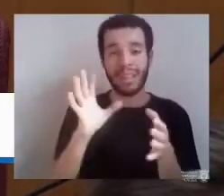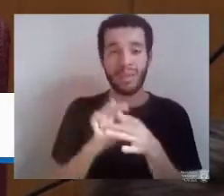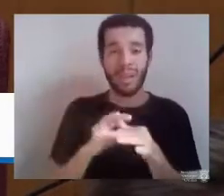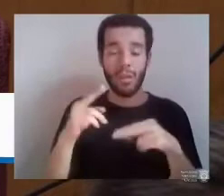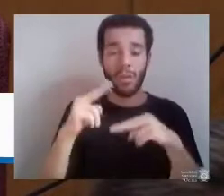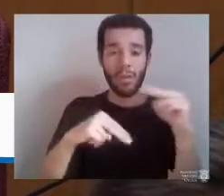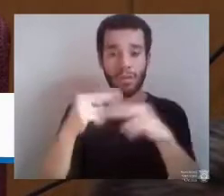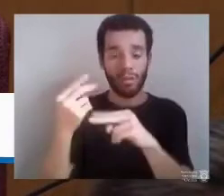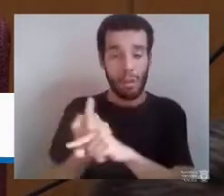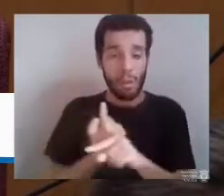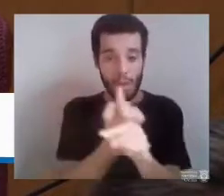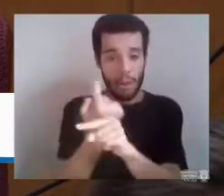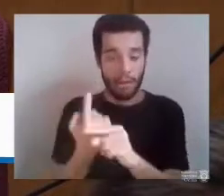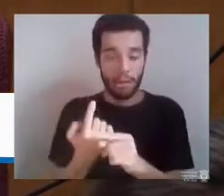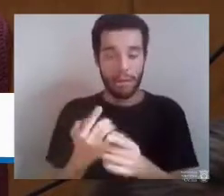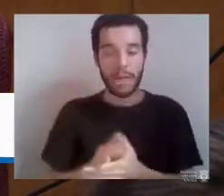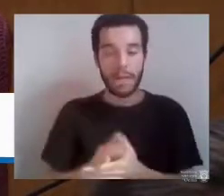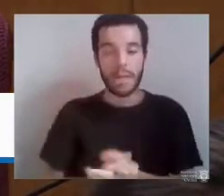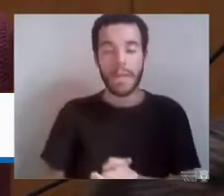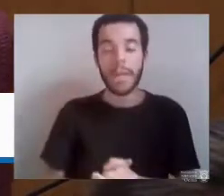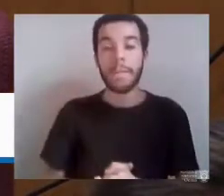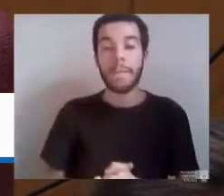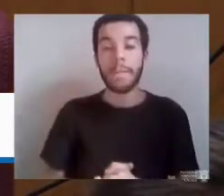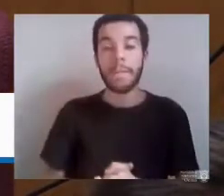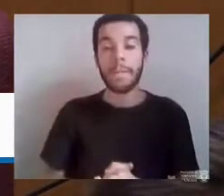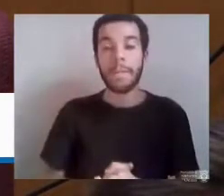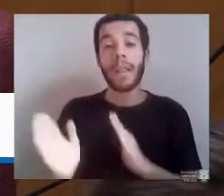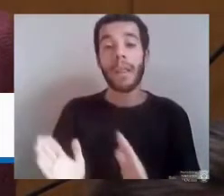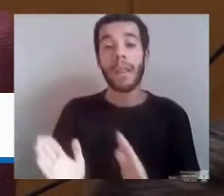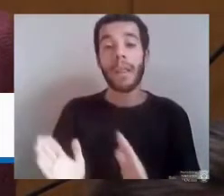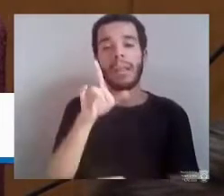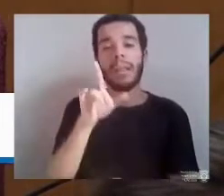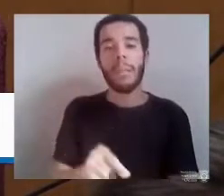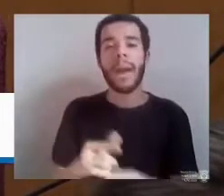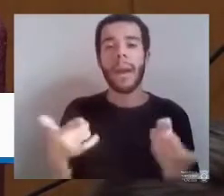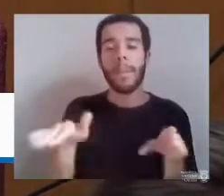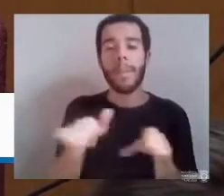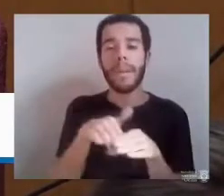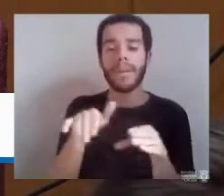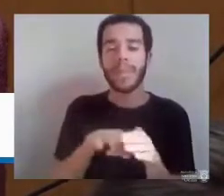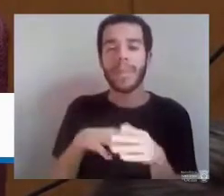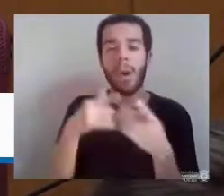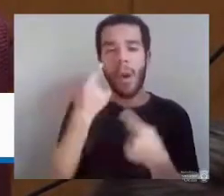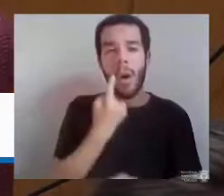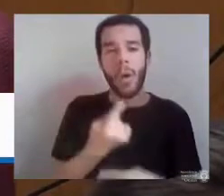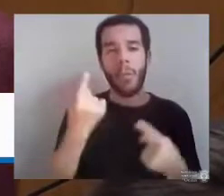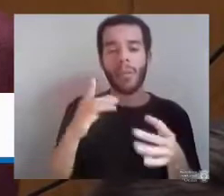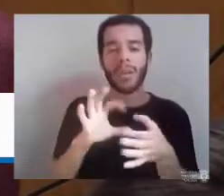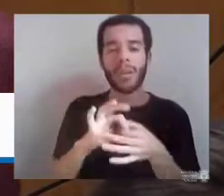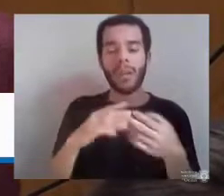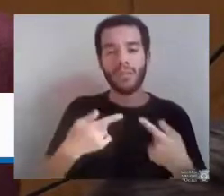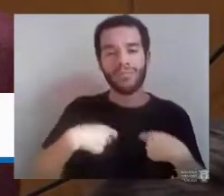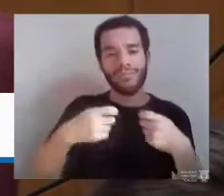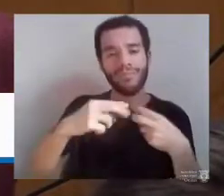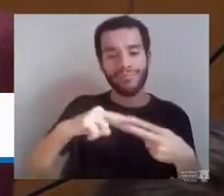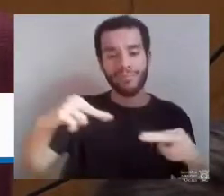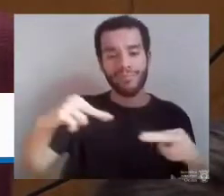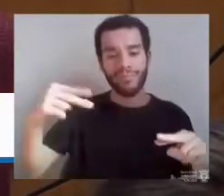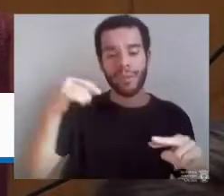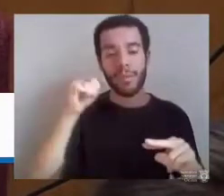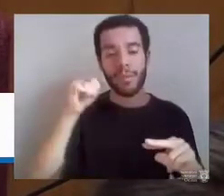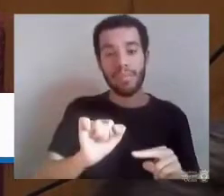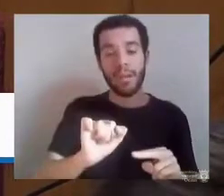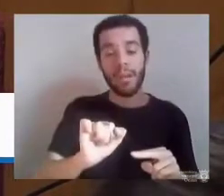e porque se considera que a participação pública nos investimentos do município é um princípio de